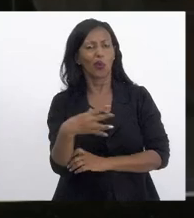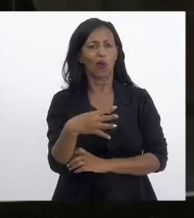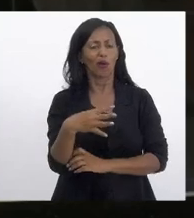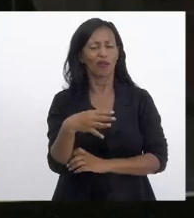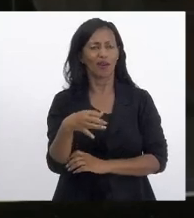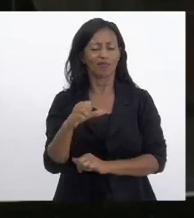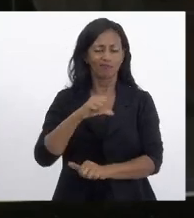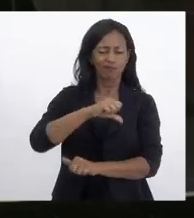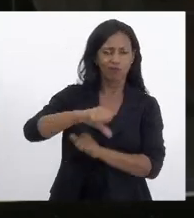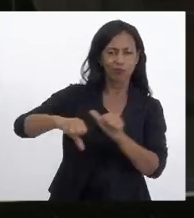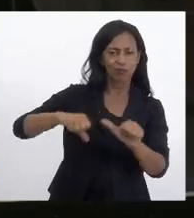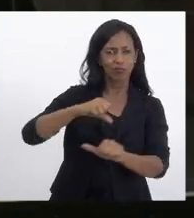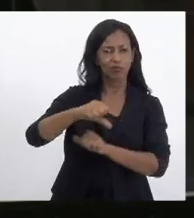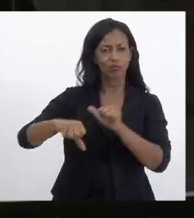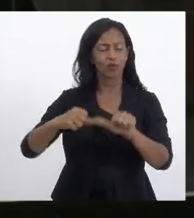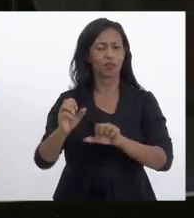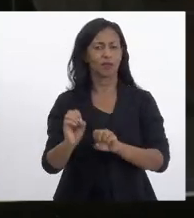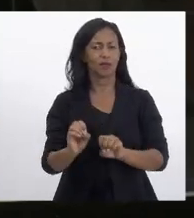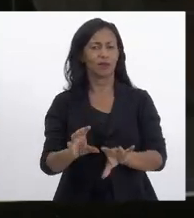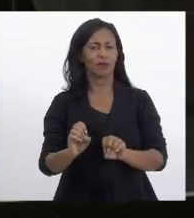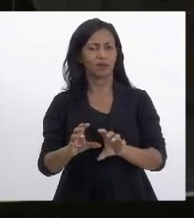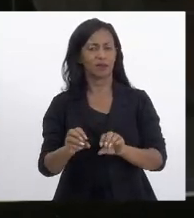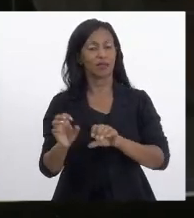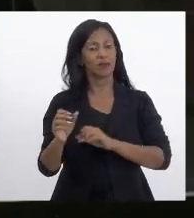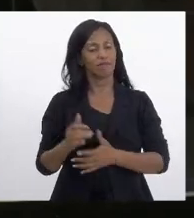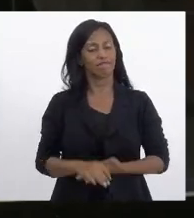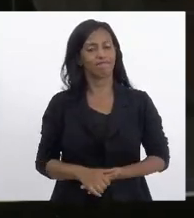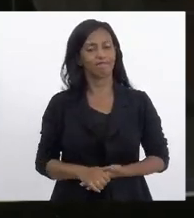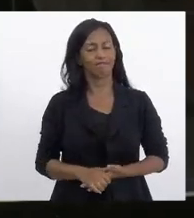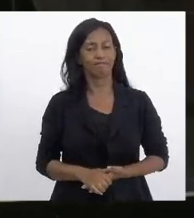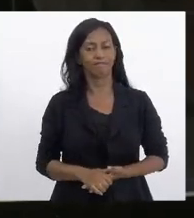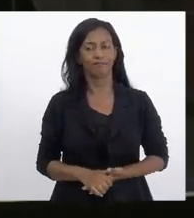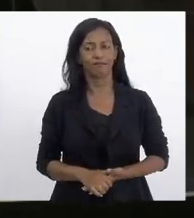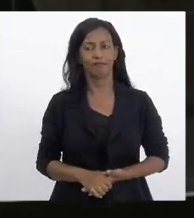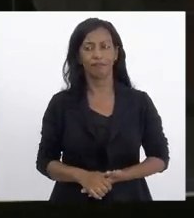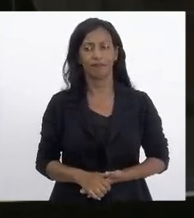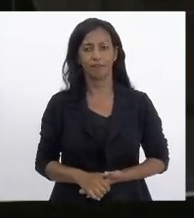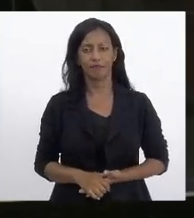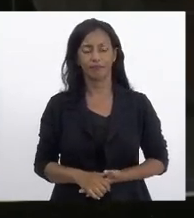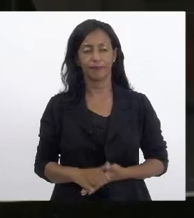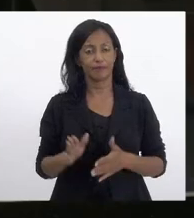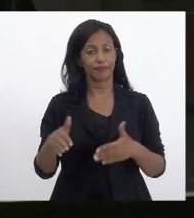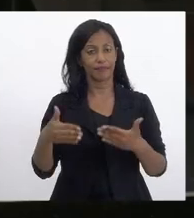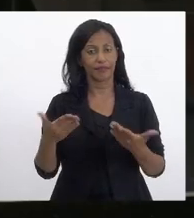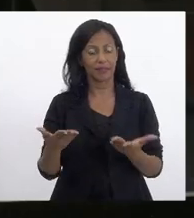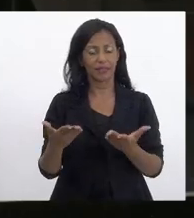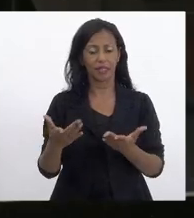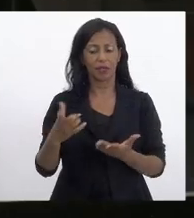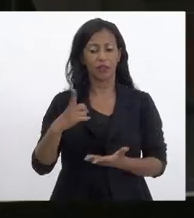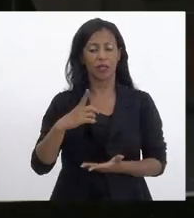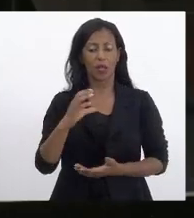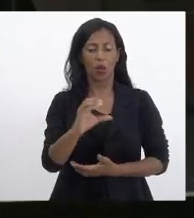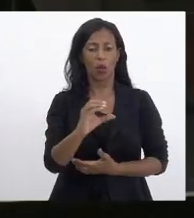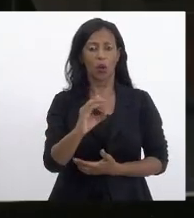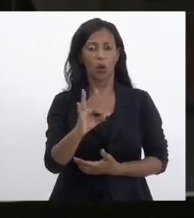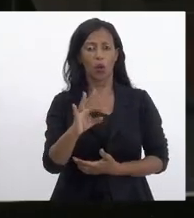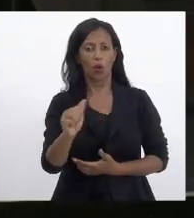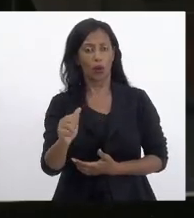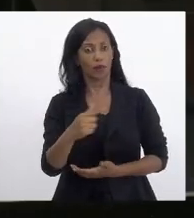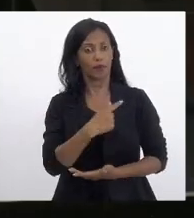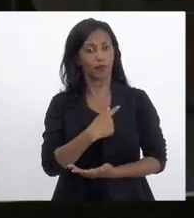forma de ensino e de educação. Então se criou essa cota e